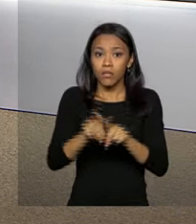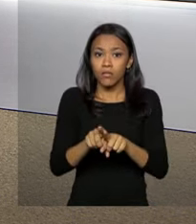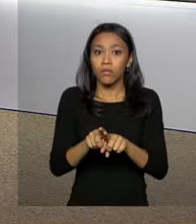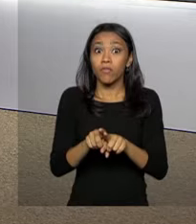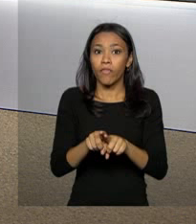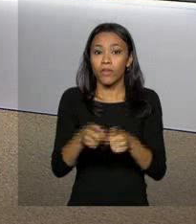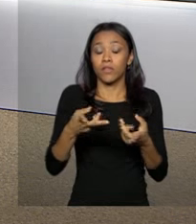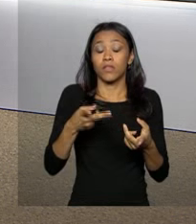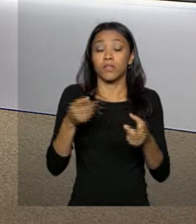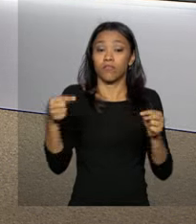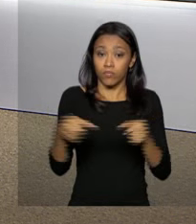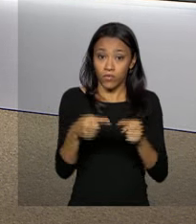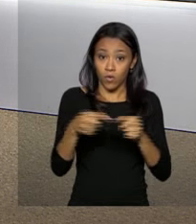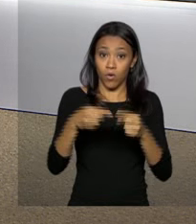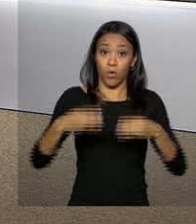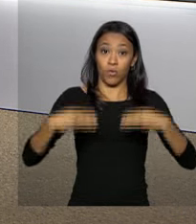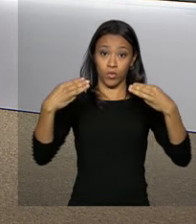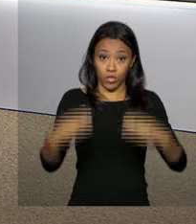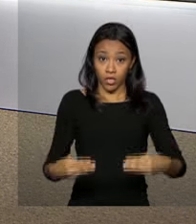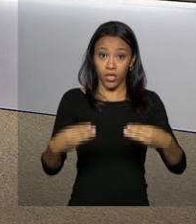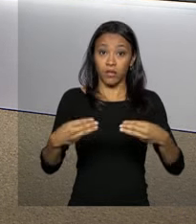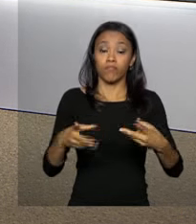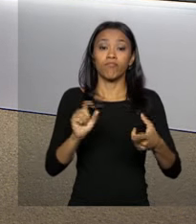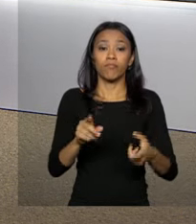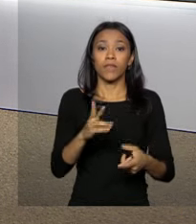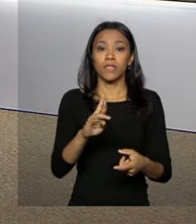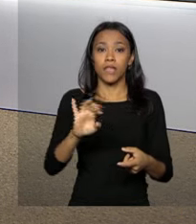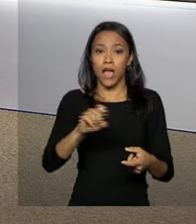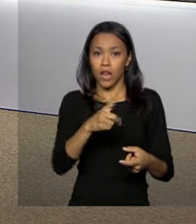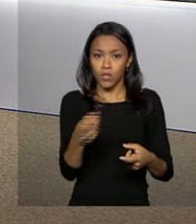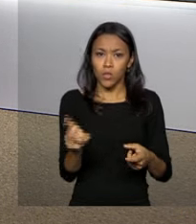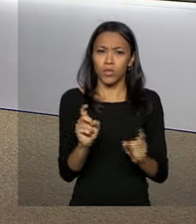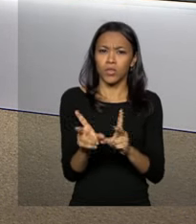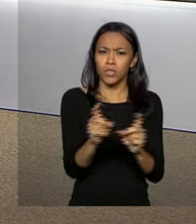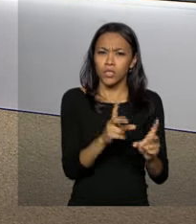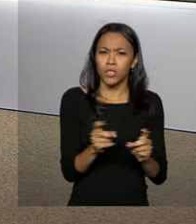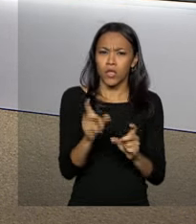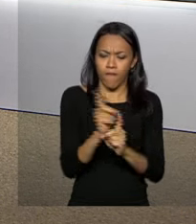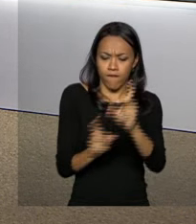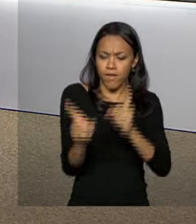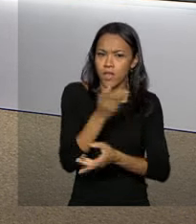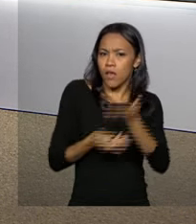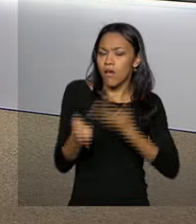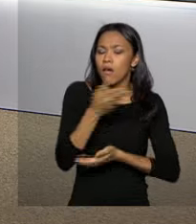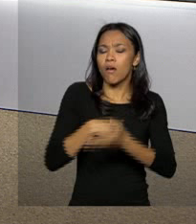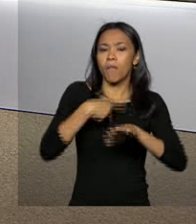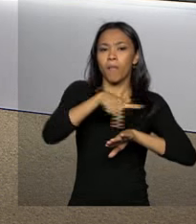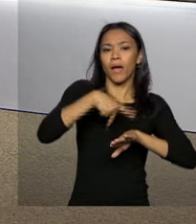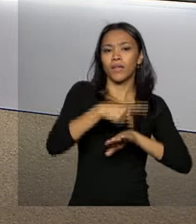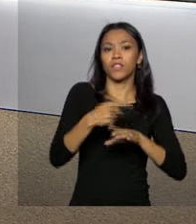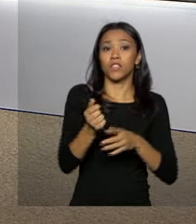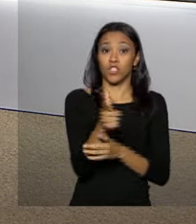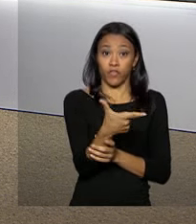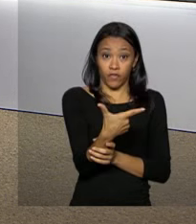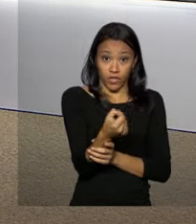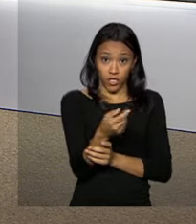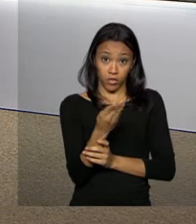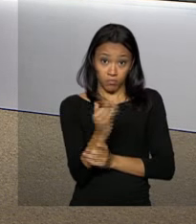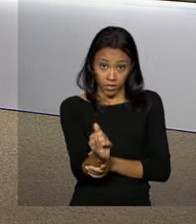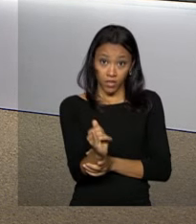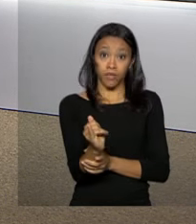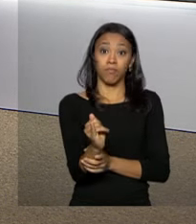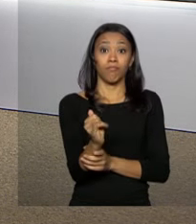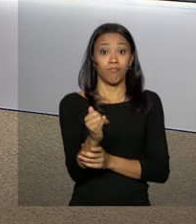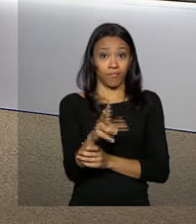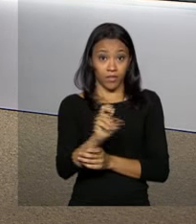educação. De acordo com o Ministério das Relações Exteriores, o fluxo comercial entre os dois países chegou a 20 bilhões e meio de